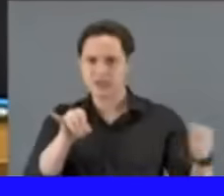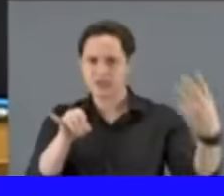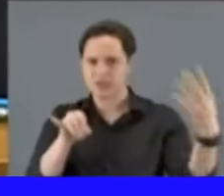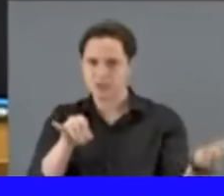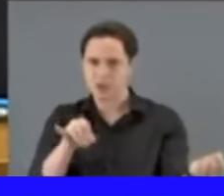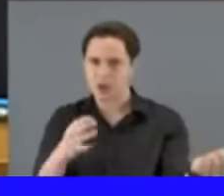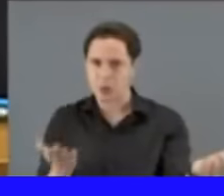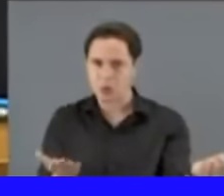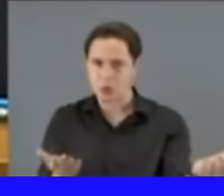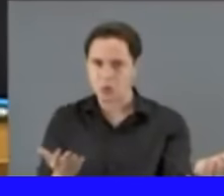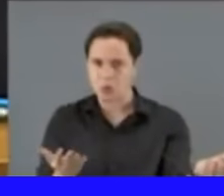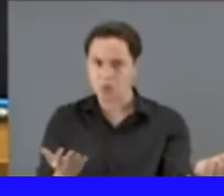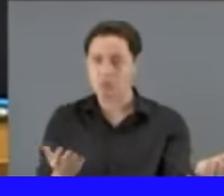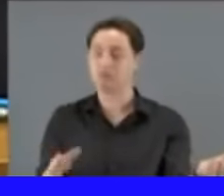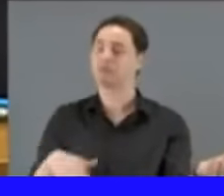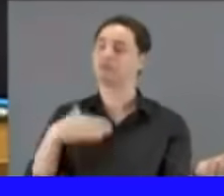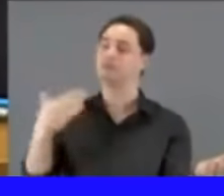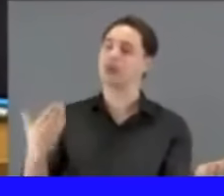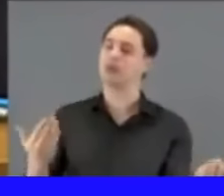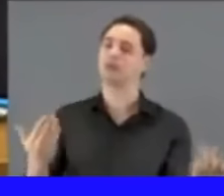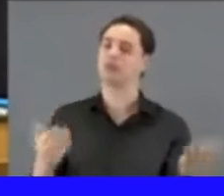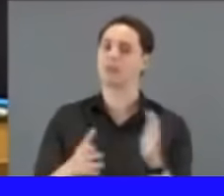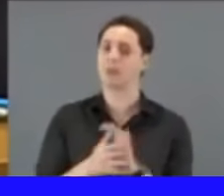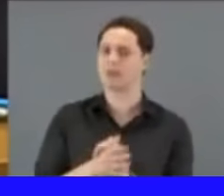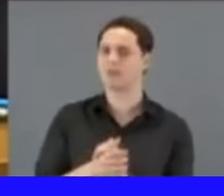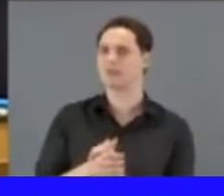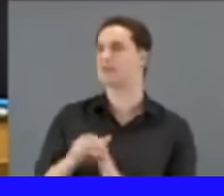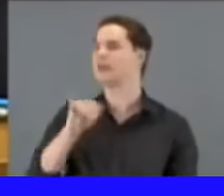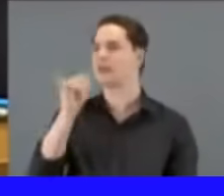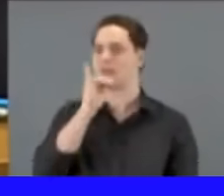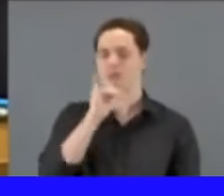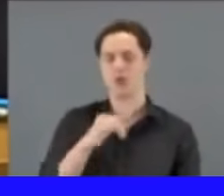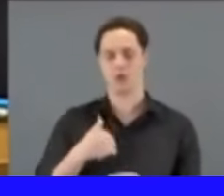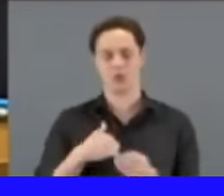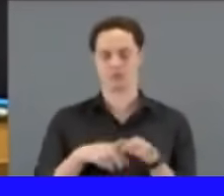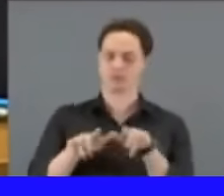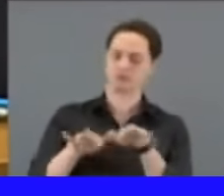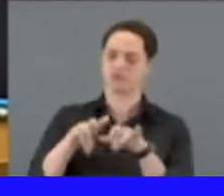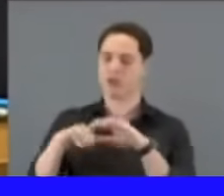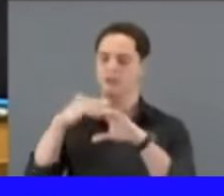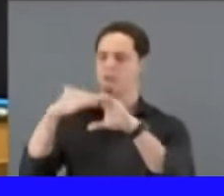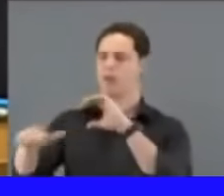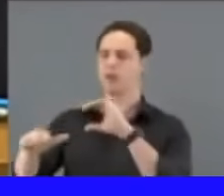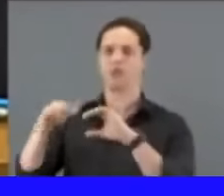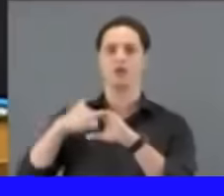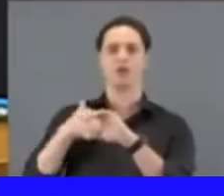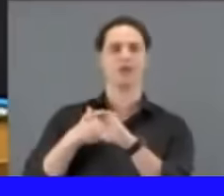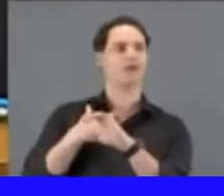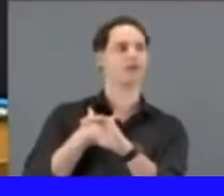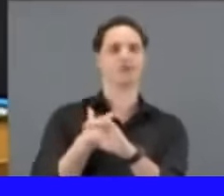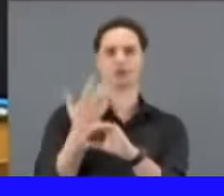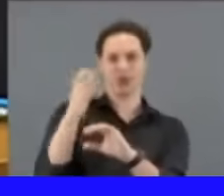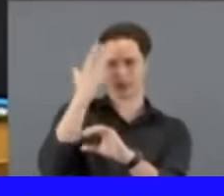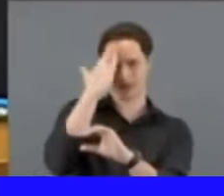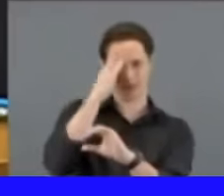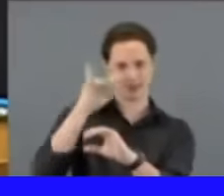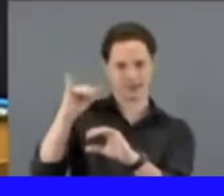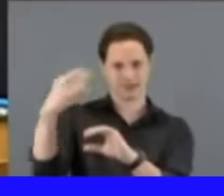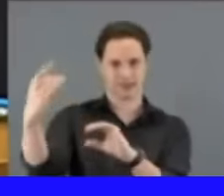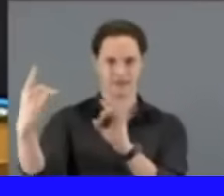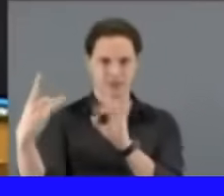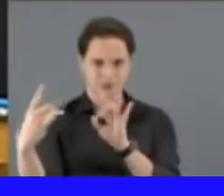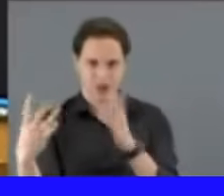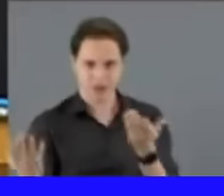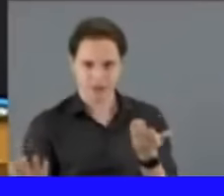órgão recebeu ou não. Afinal de contas, eu envio um e-mail e não quero saber se isso foi recebido ou não. Eu envio uma mensagem e não me importa